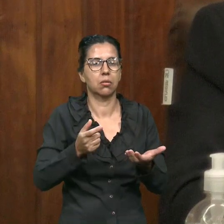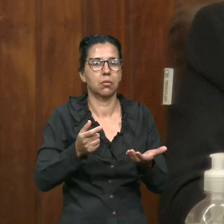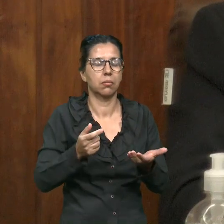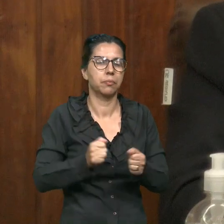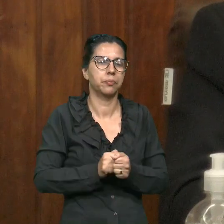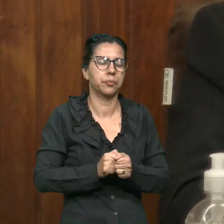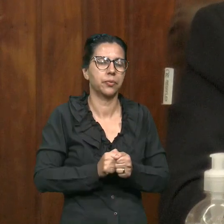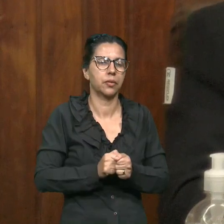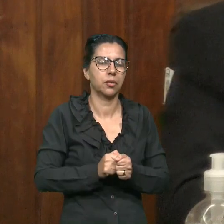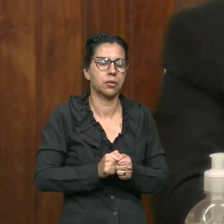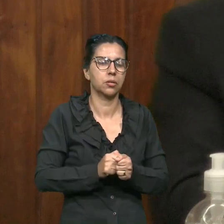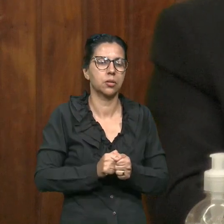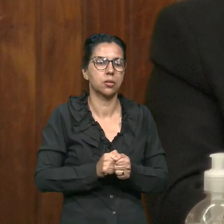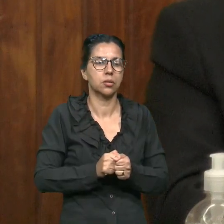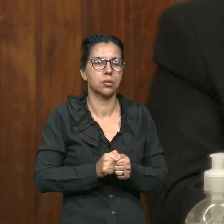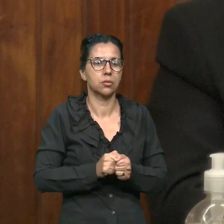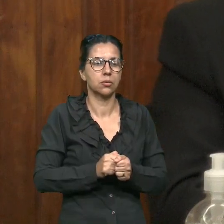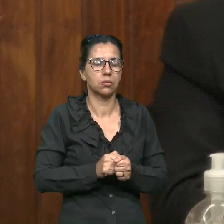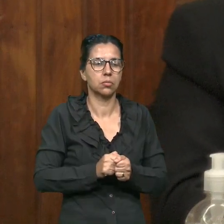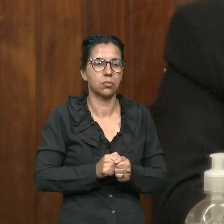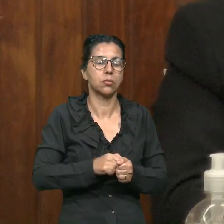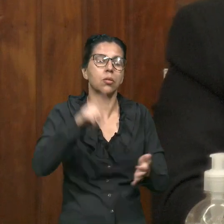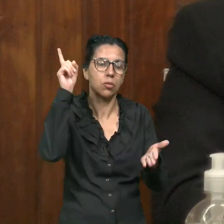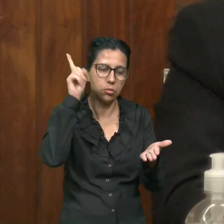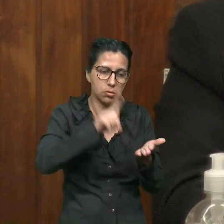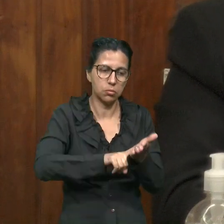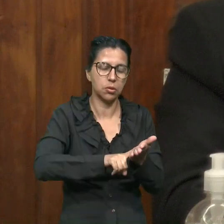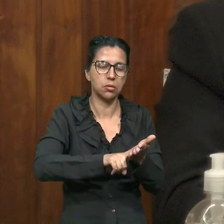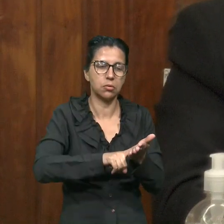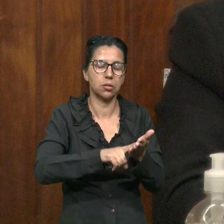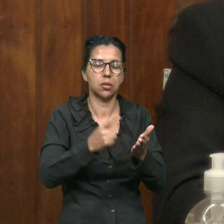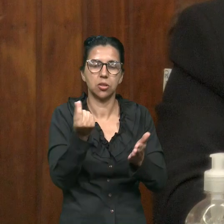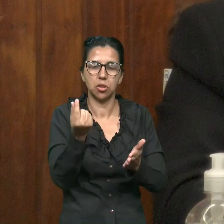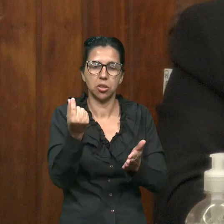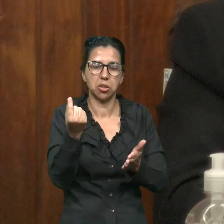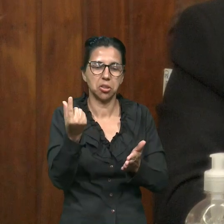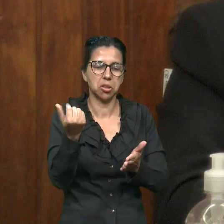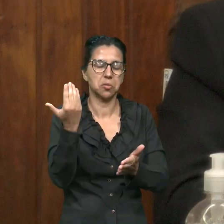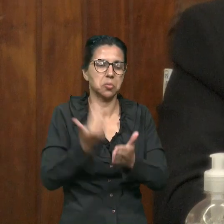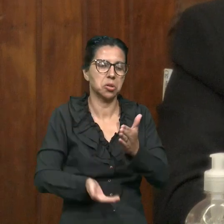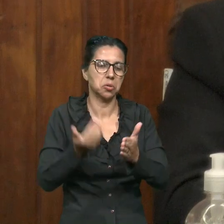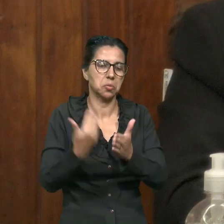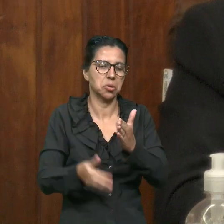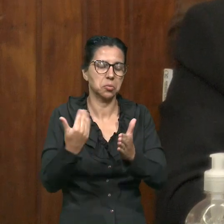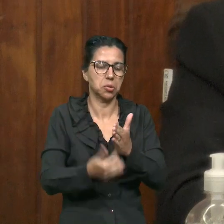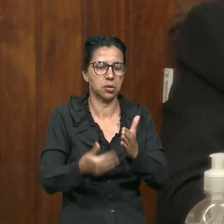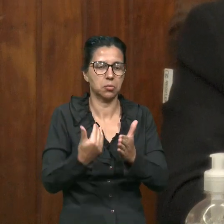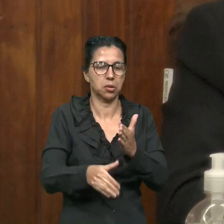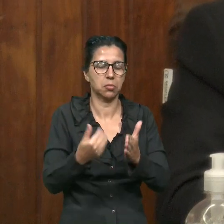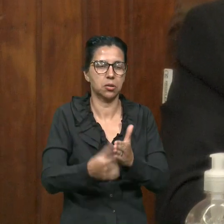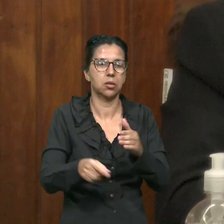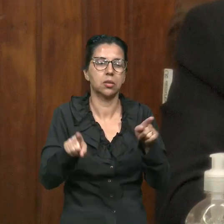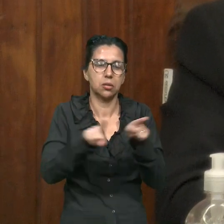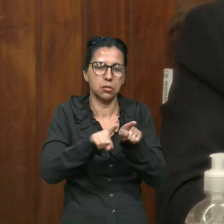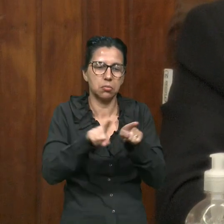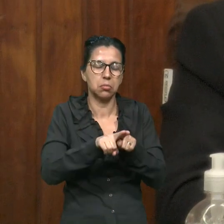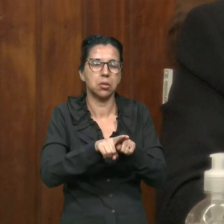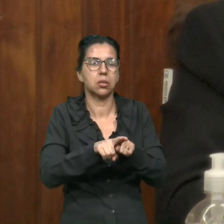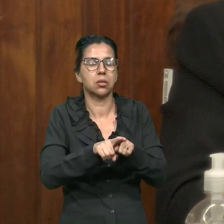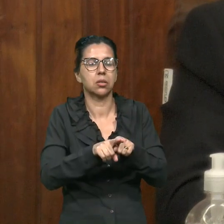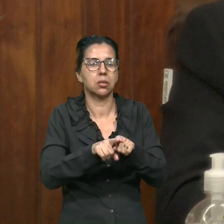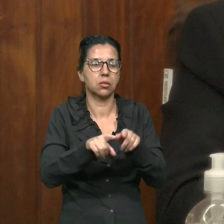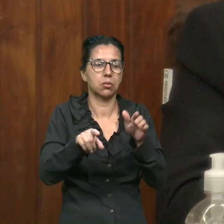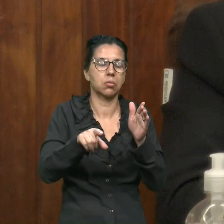ora apresentado e, confirmando-se prejuízo aos cofres públicos e manipulação do processo